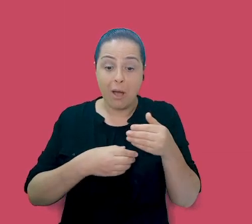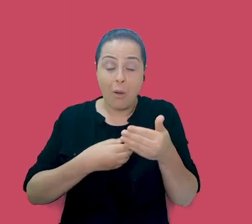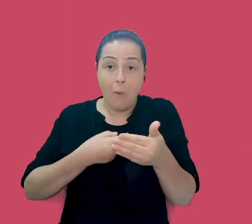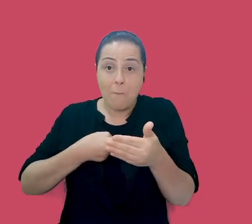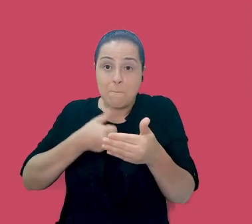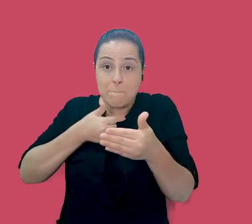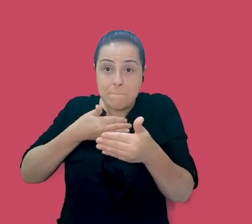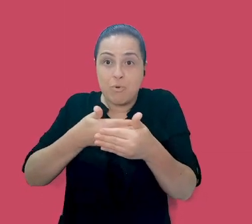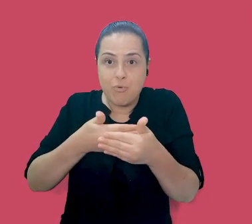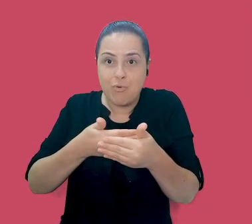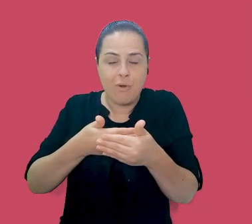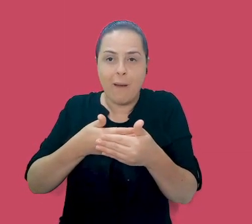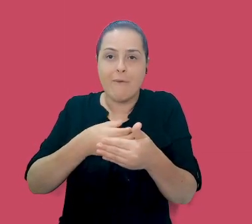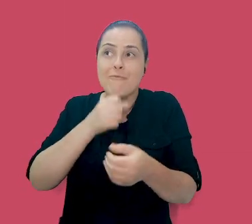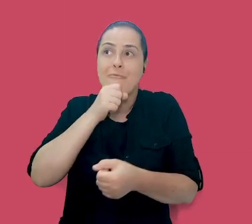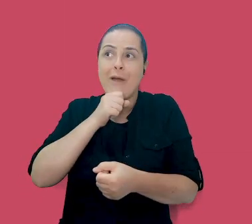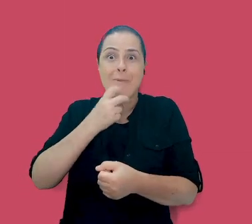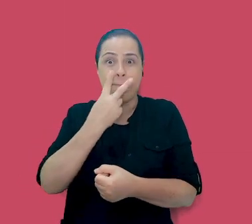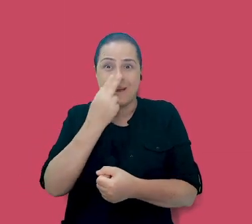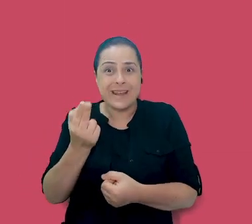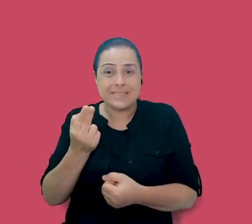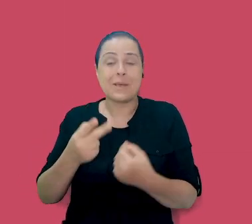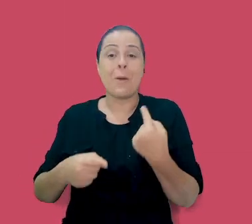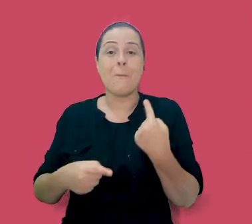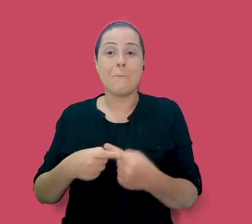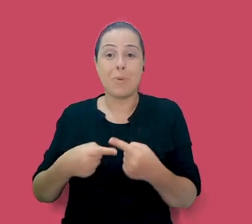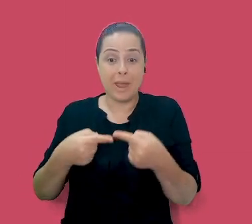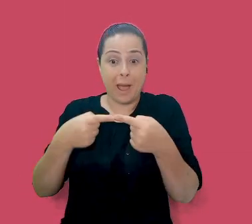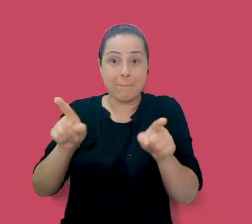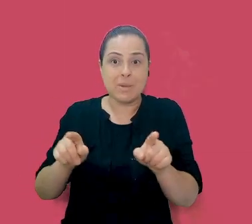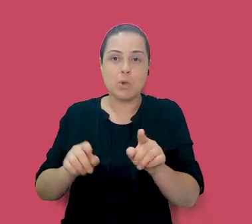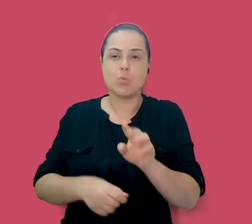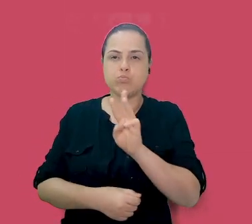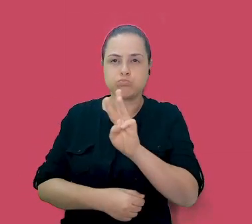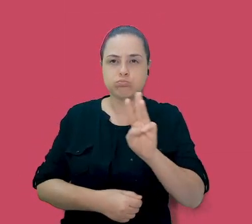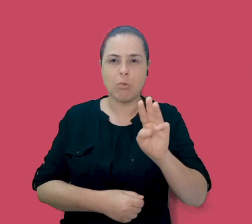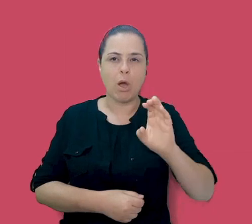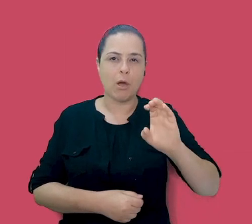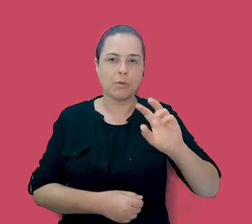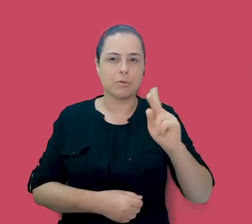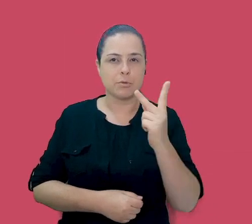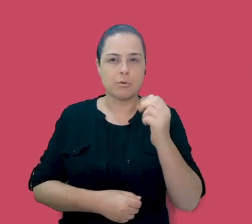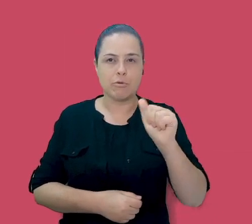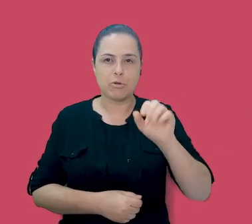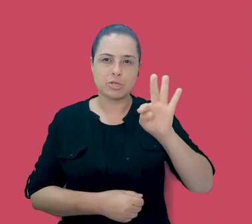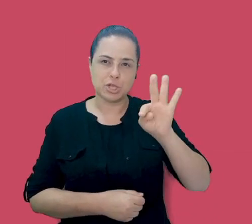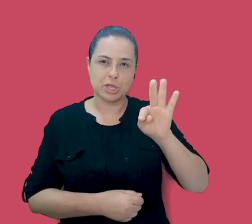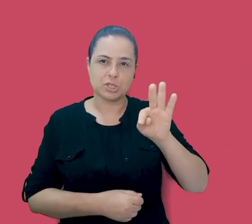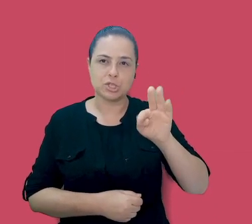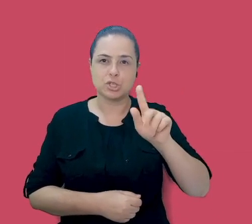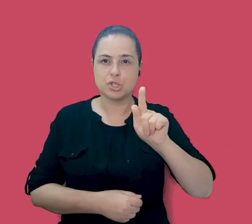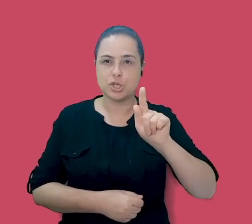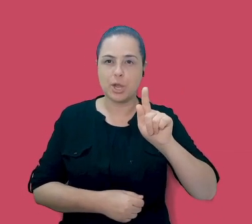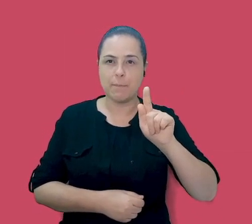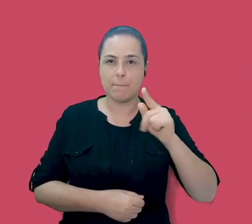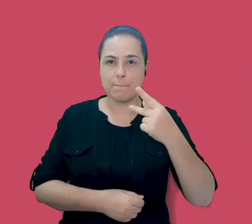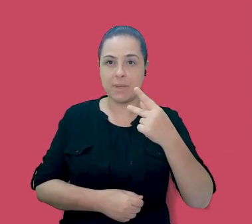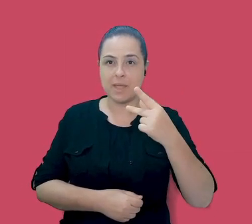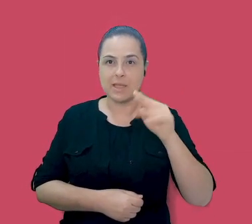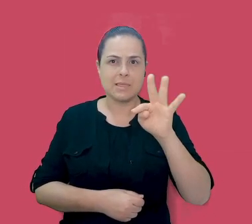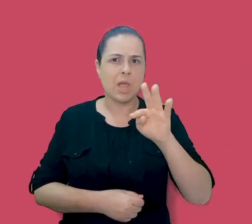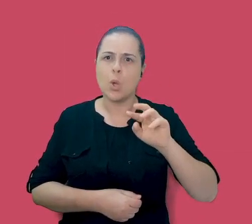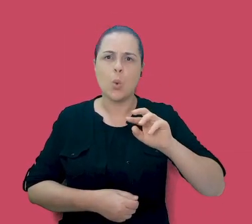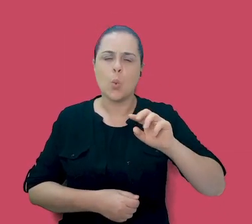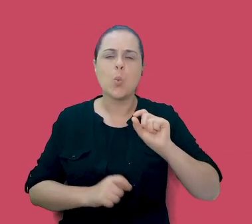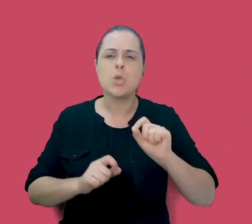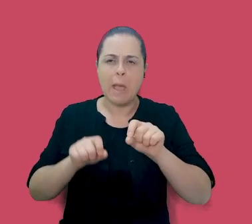Mas o chat GPT, então, saiu para o público testar, eles abriram para teste. Então, não é nem que assim, o produto está